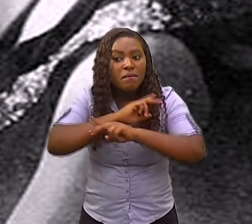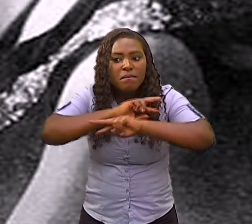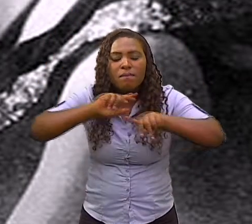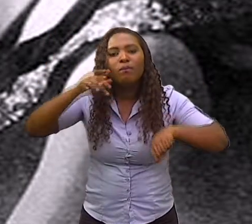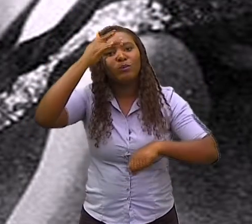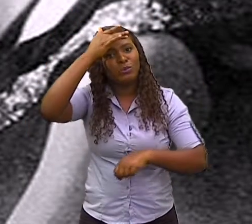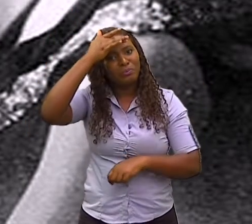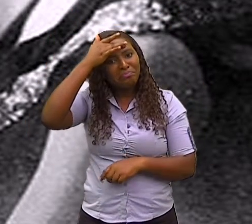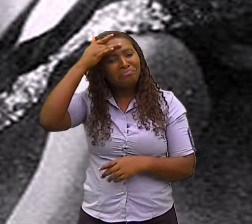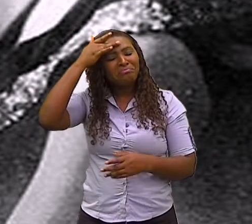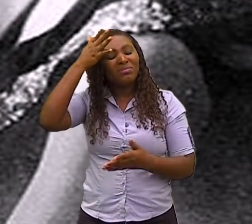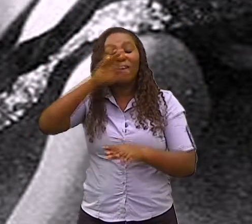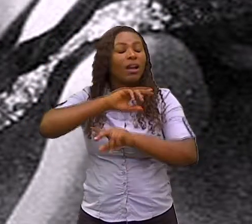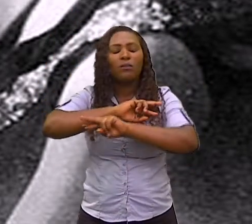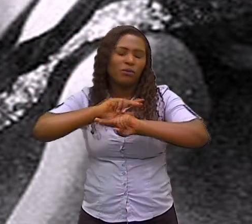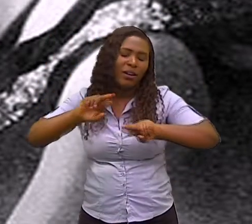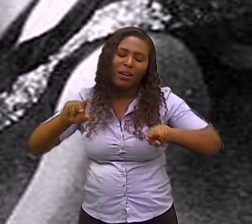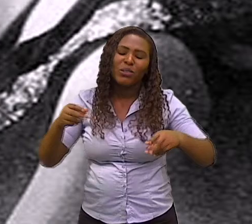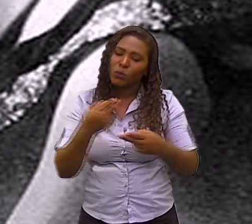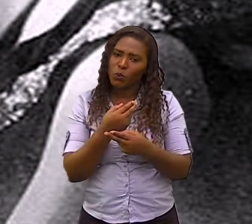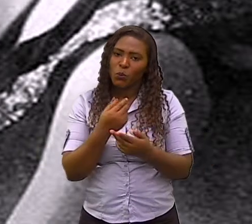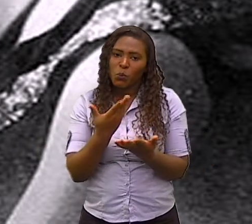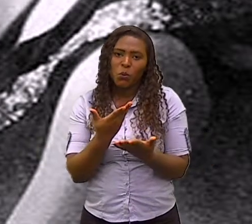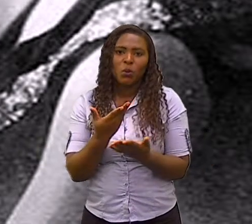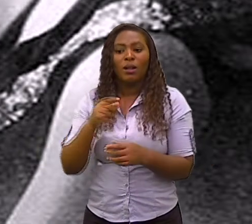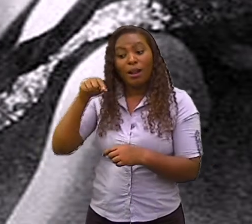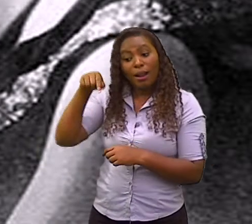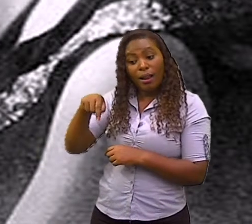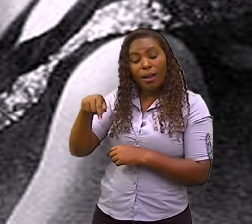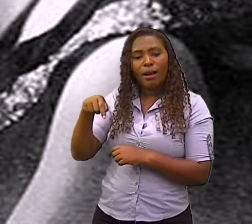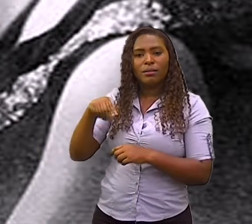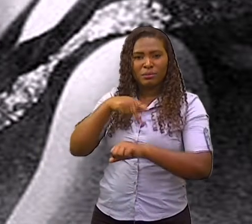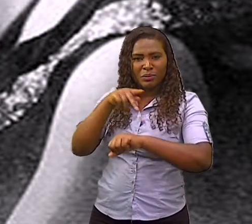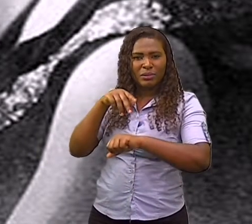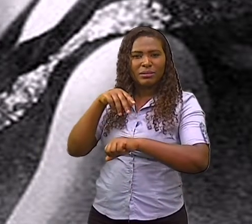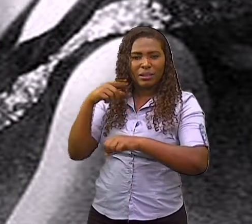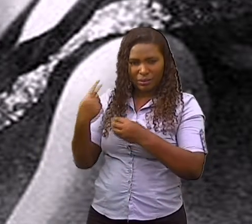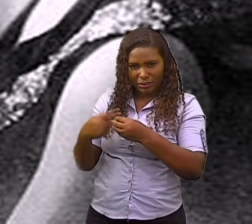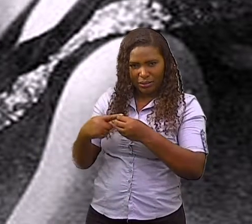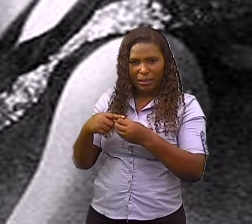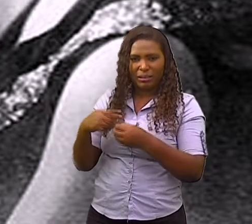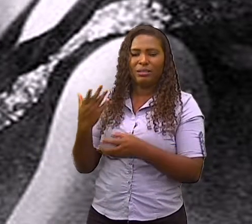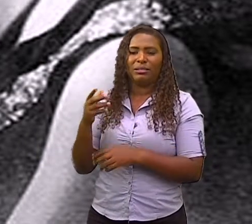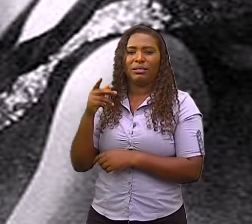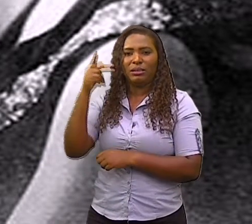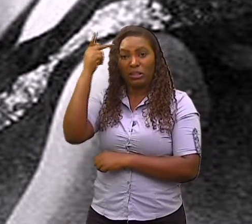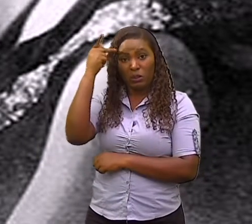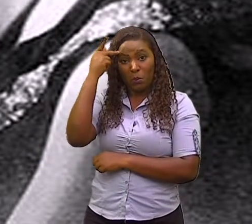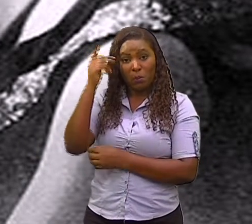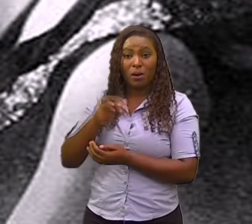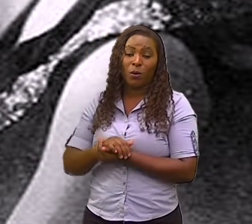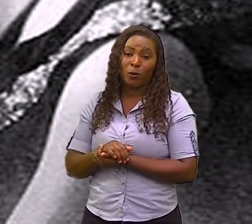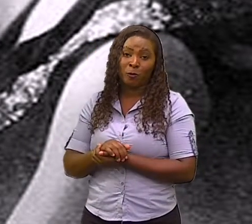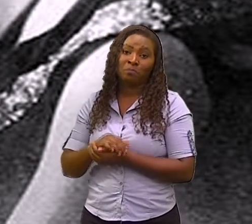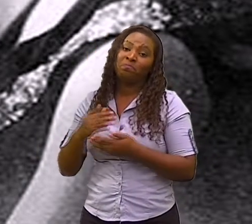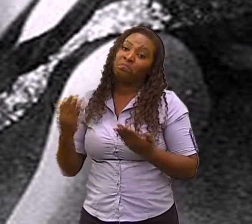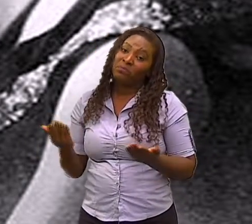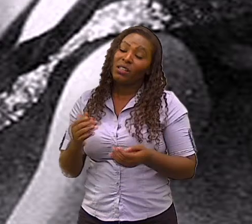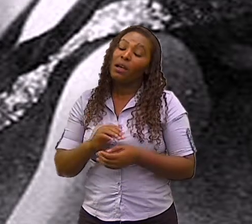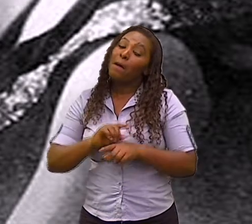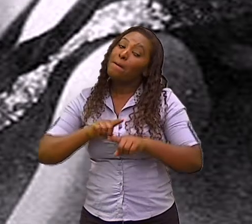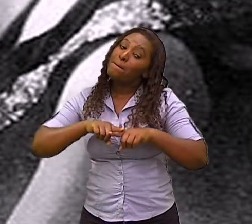pois antes ela só havia feito estudos acadêmicos. E em dezembro de 22, também ela voltou para